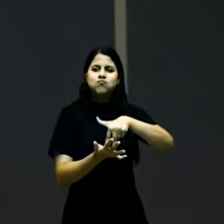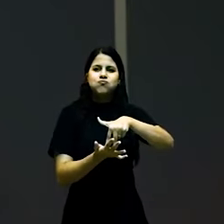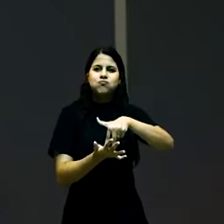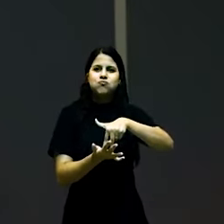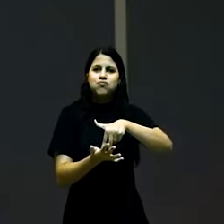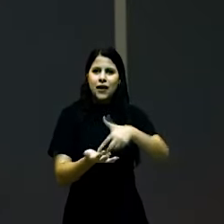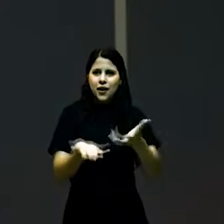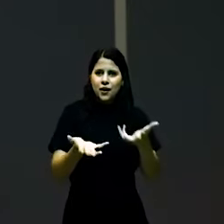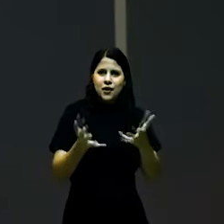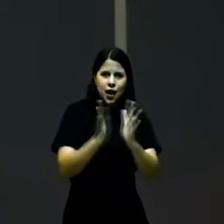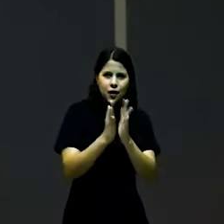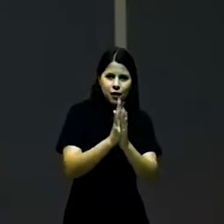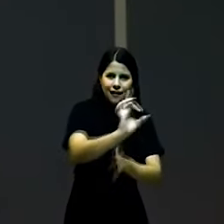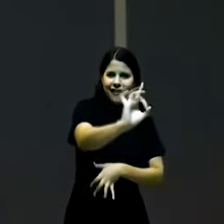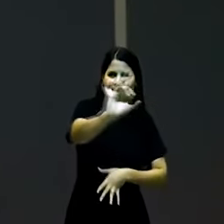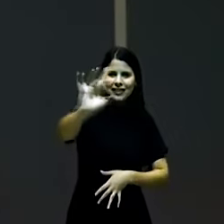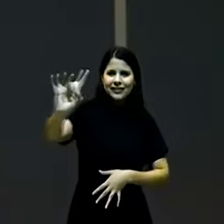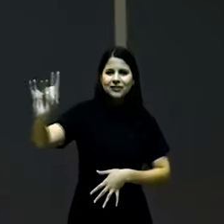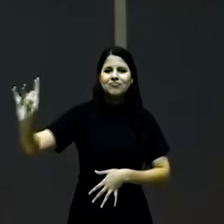Eu quero orar por você.